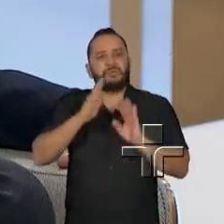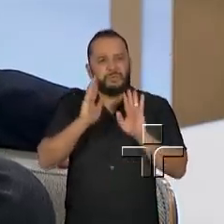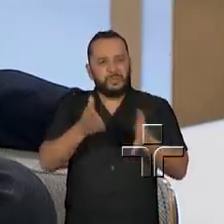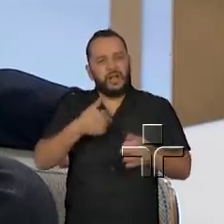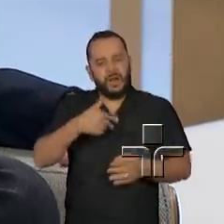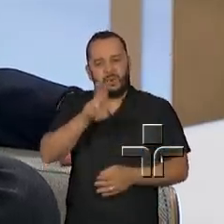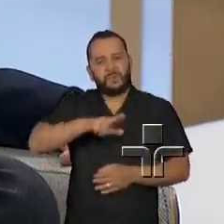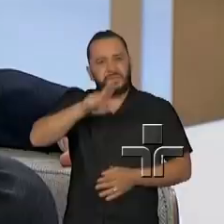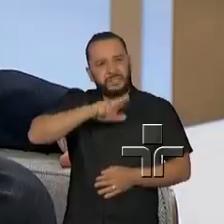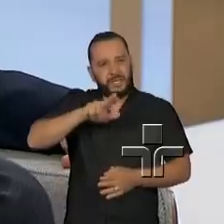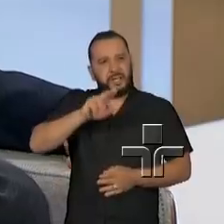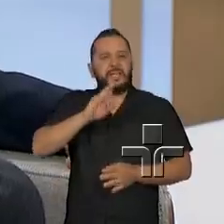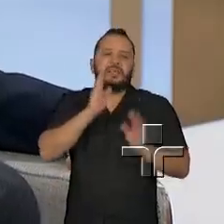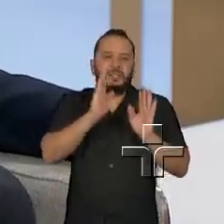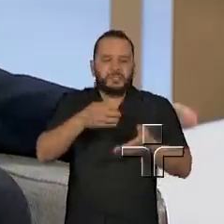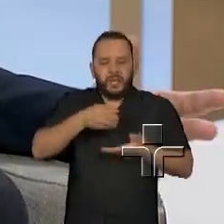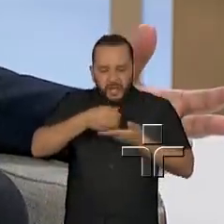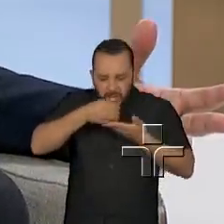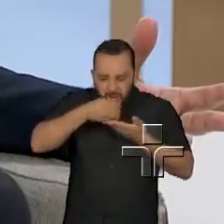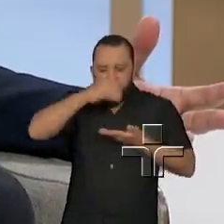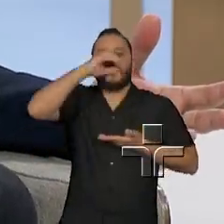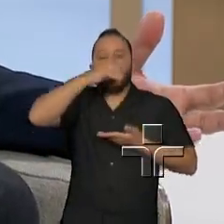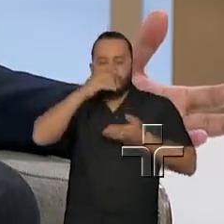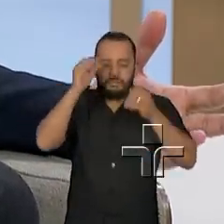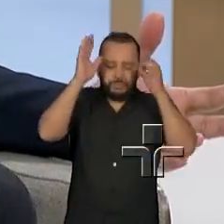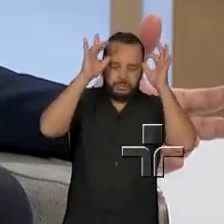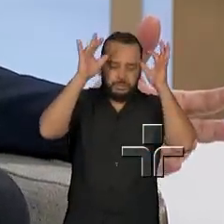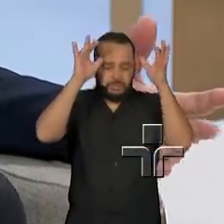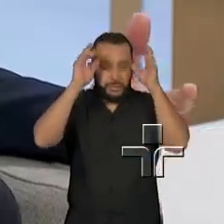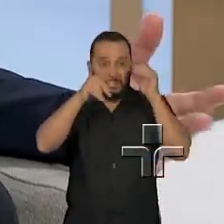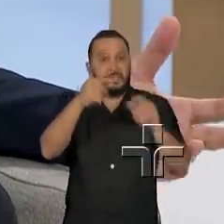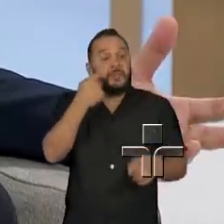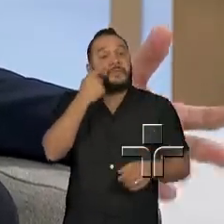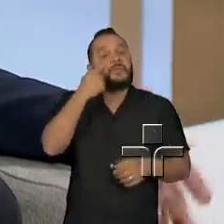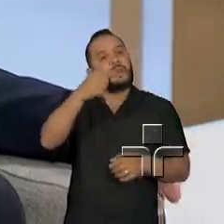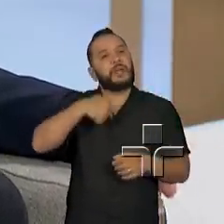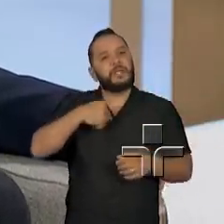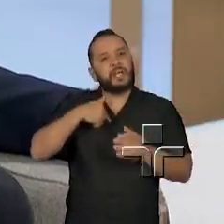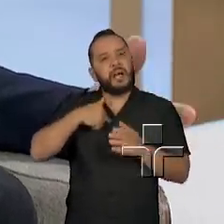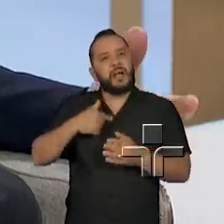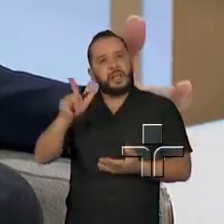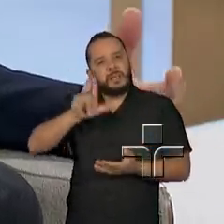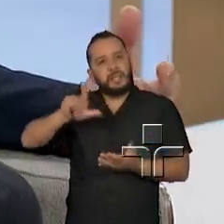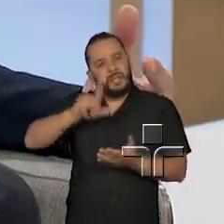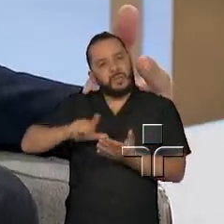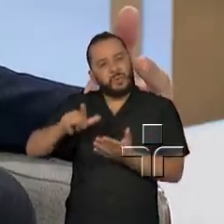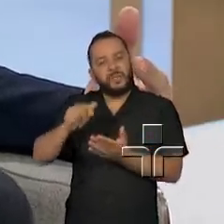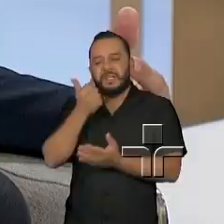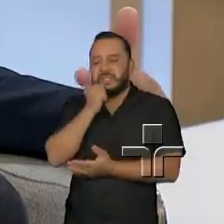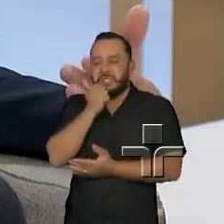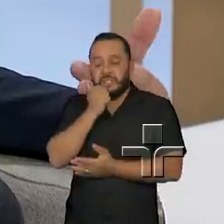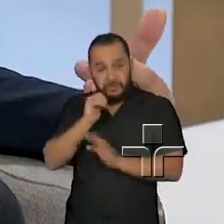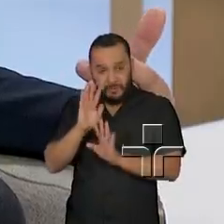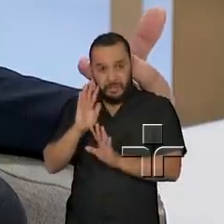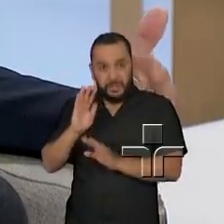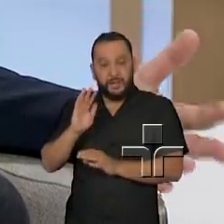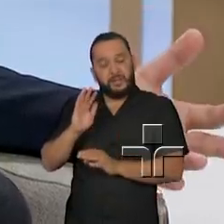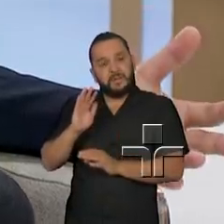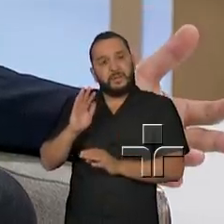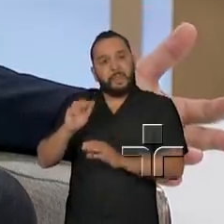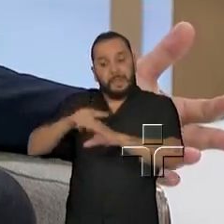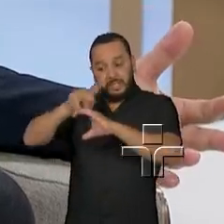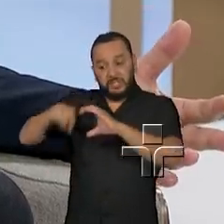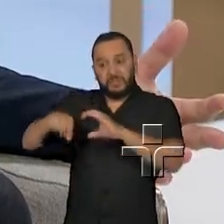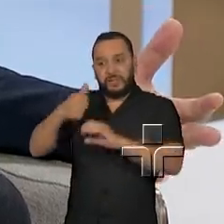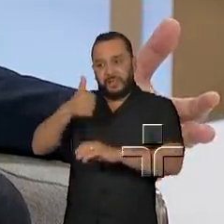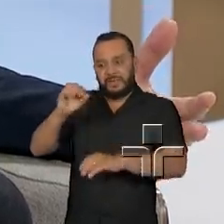Se nós procurarmos a literatura científica dos últimos 10 anos, o que nós vamos verificar é que as substâncias que atuam no receptor